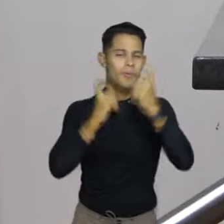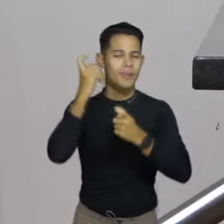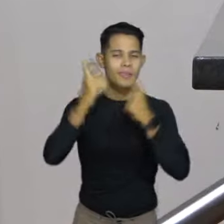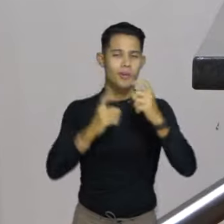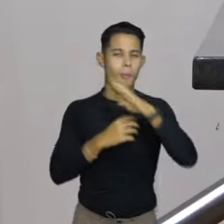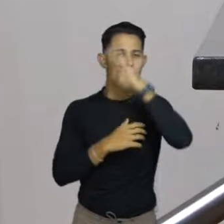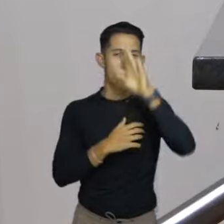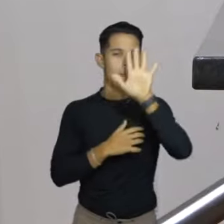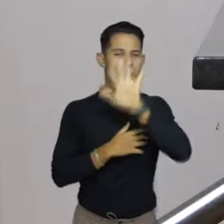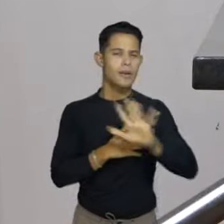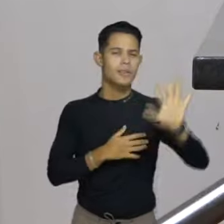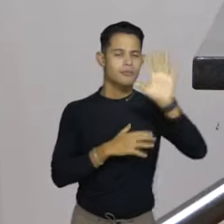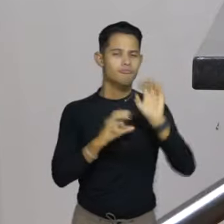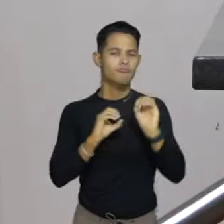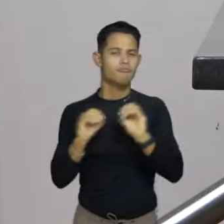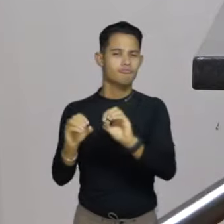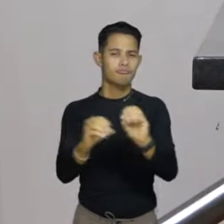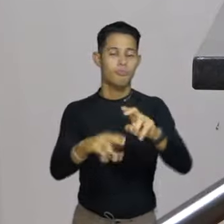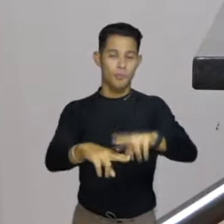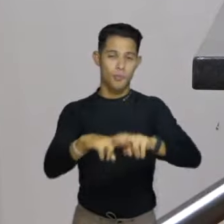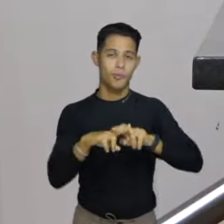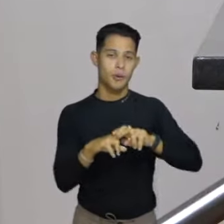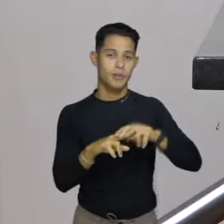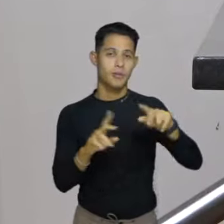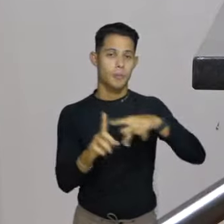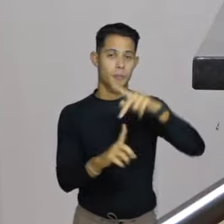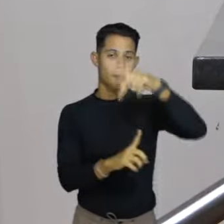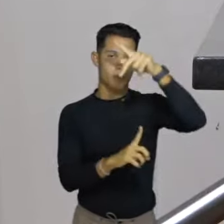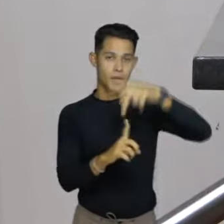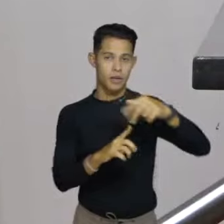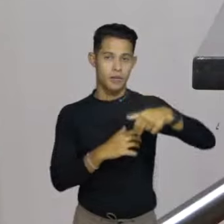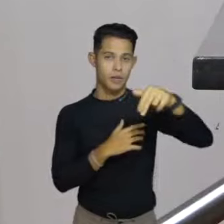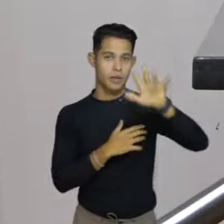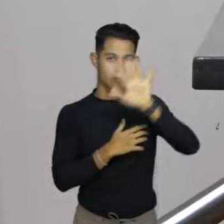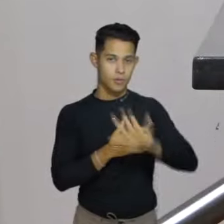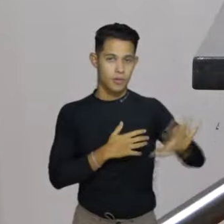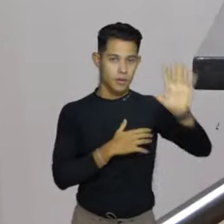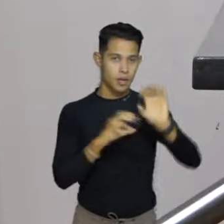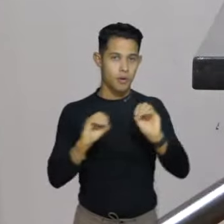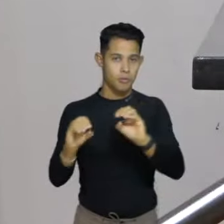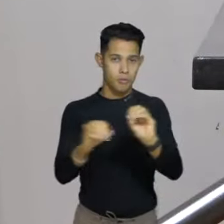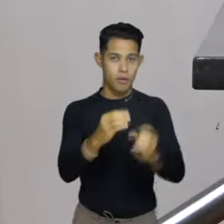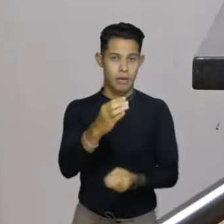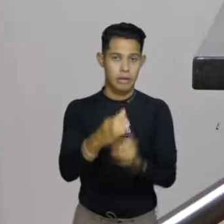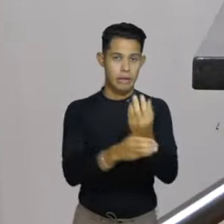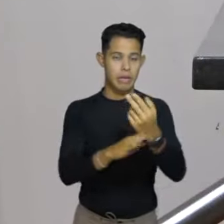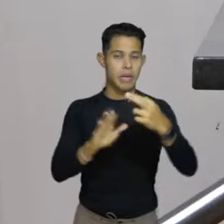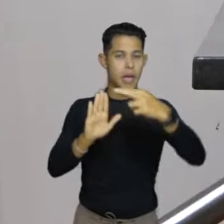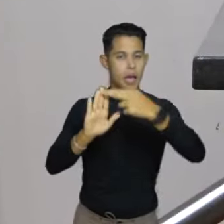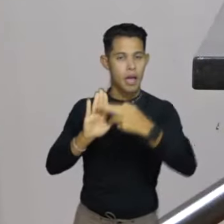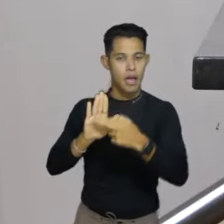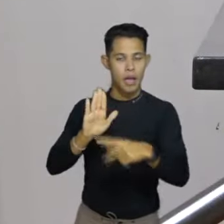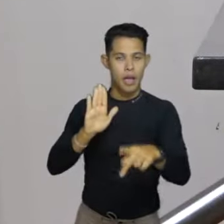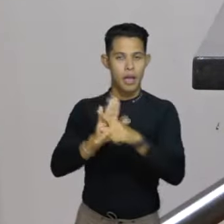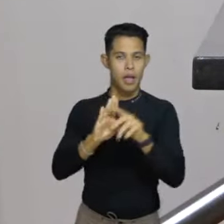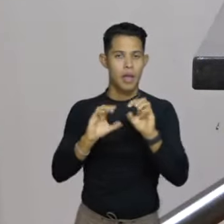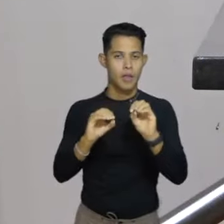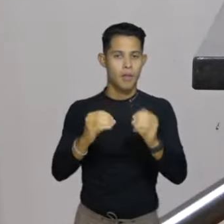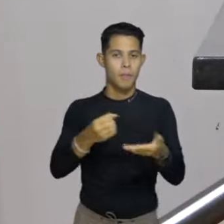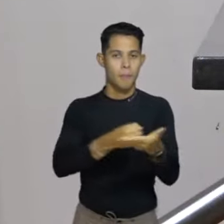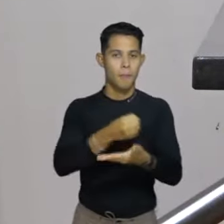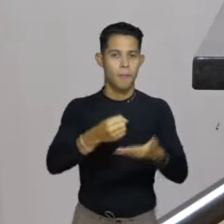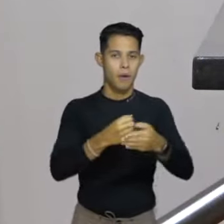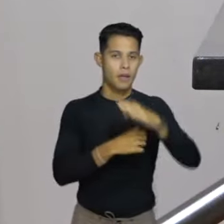né o plano nacional de educação define as diretrizes da educação eh básica no Brasil e pros estados e